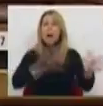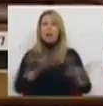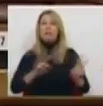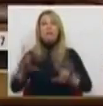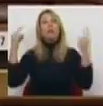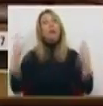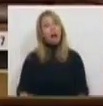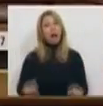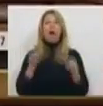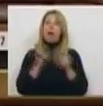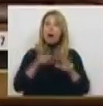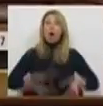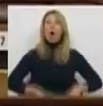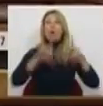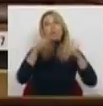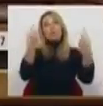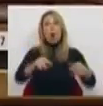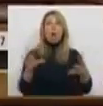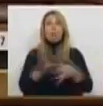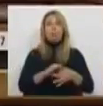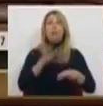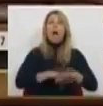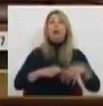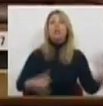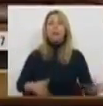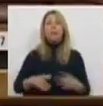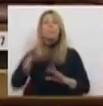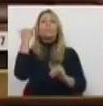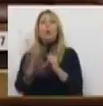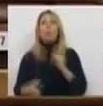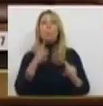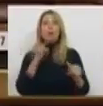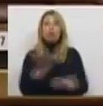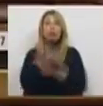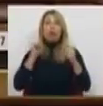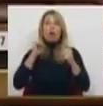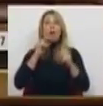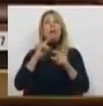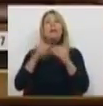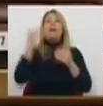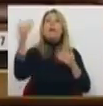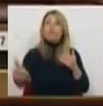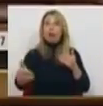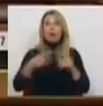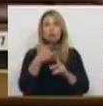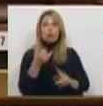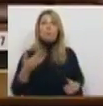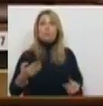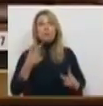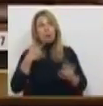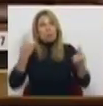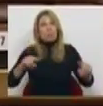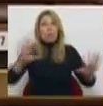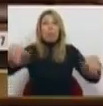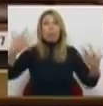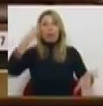são construídas à esquerda. O perigo do choque externo em 2017 só pode ter como consequência a afirmação